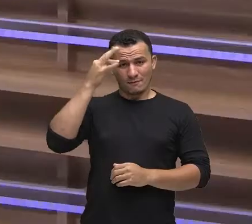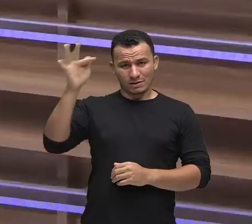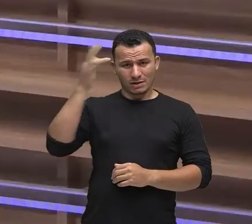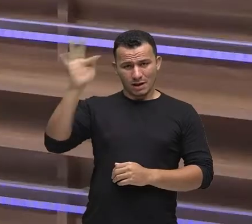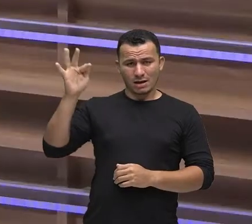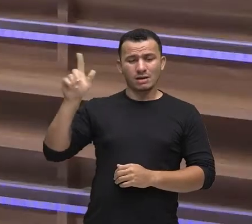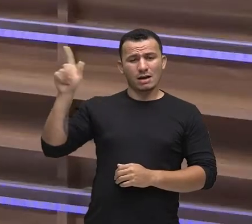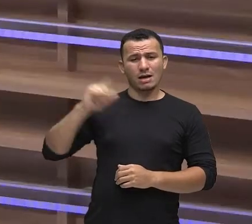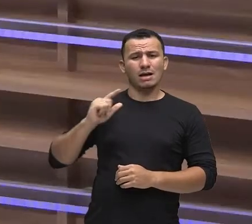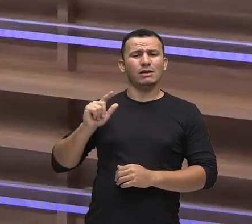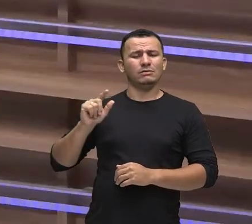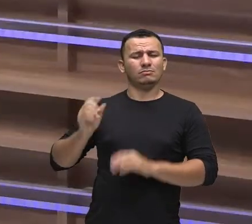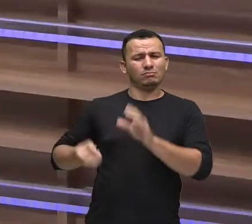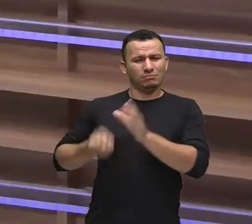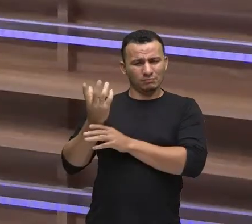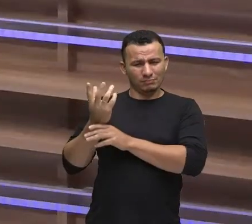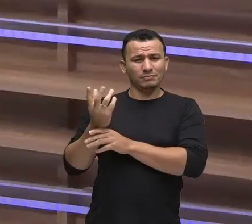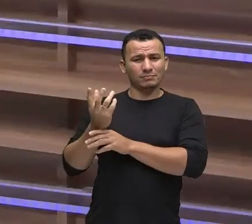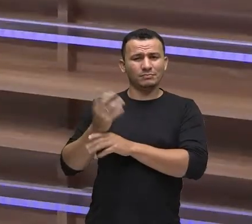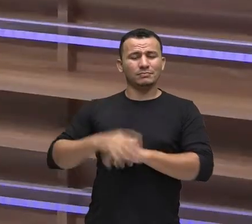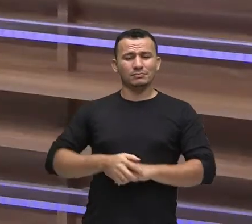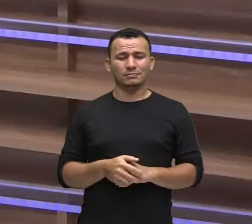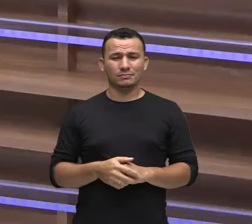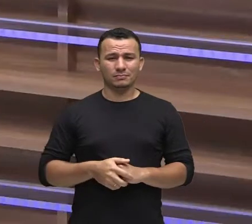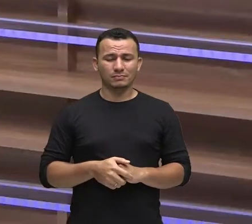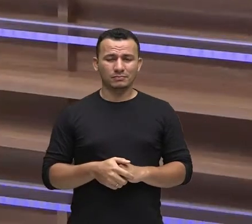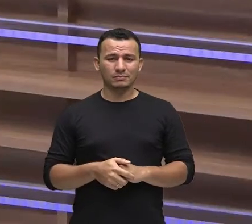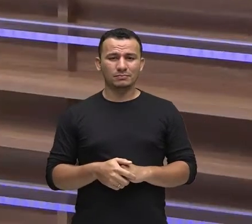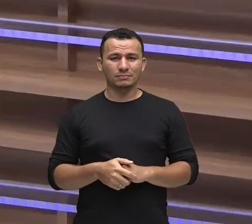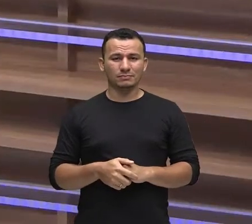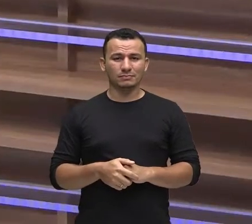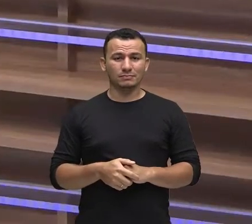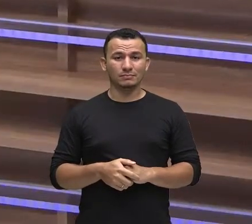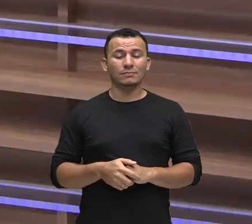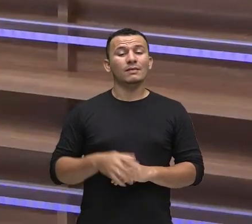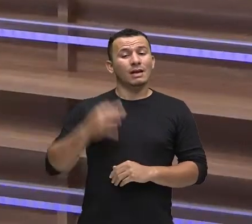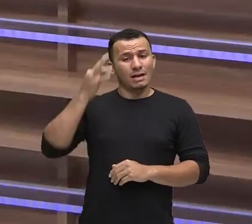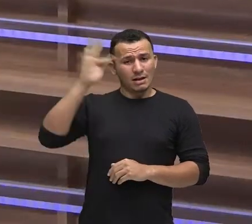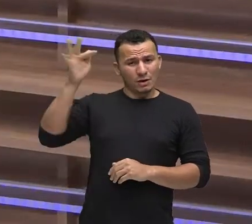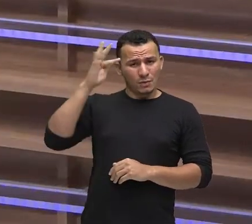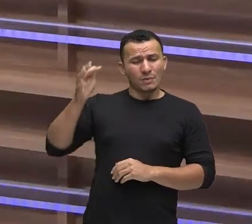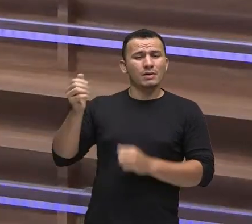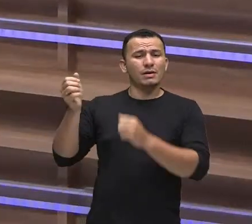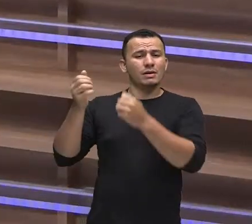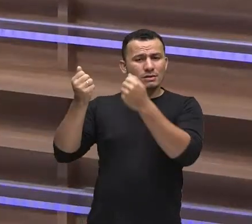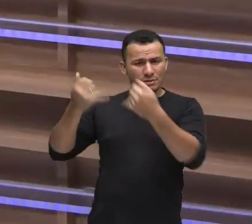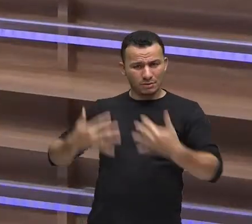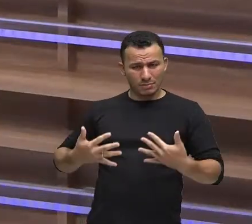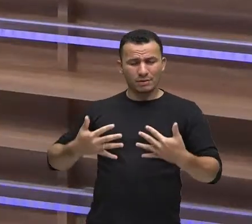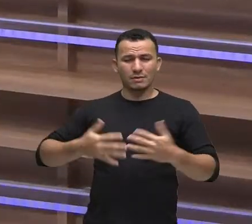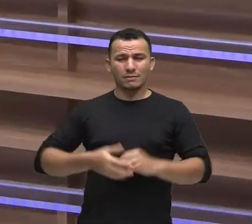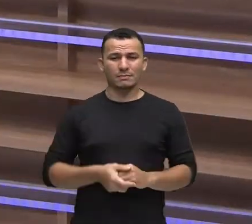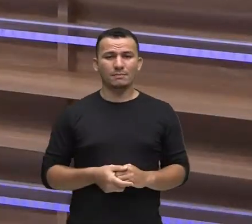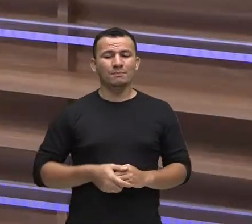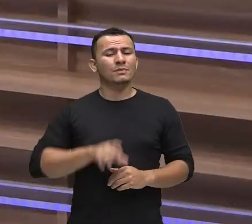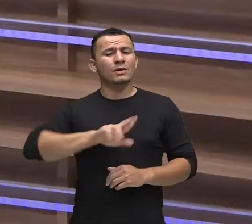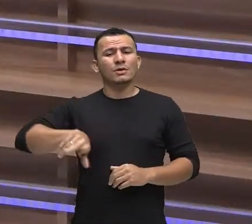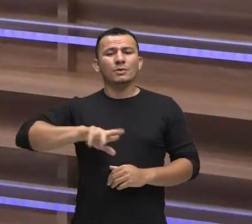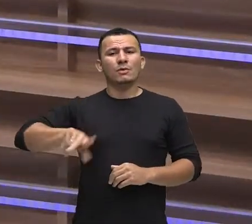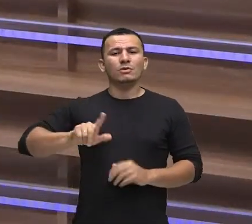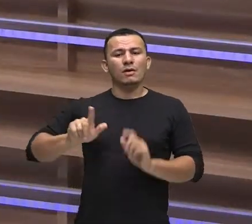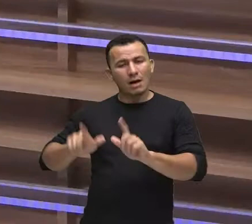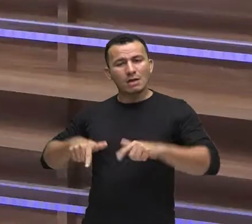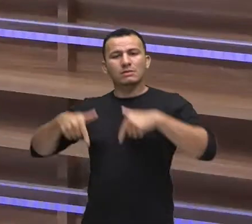teoria que chama a teoria da praxeologia motriz, que ela faz questão de evidenciar não só o